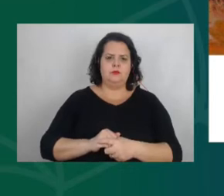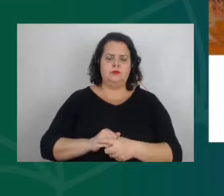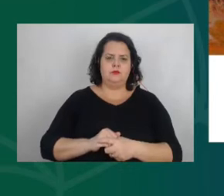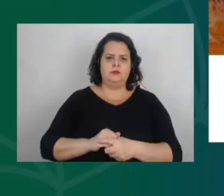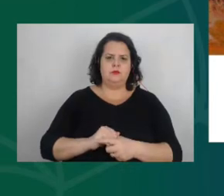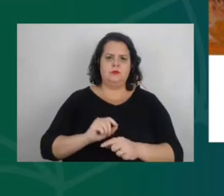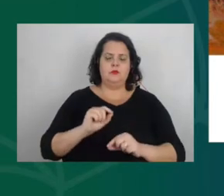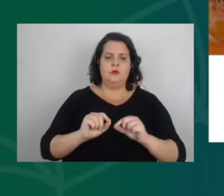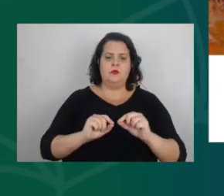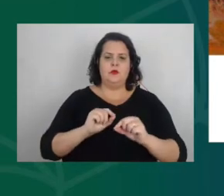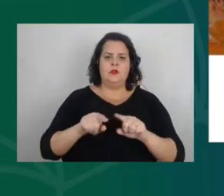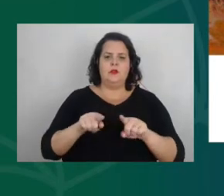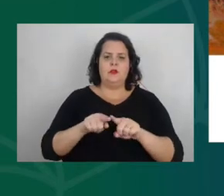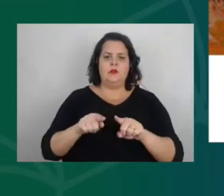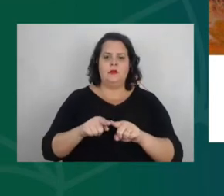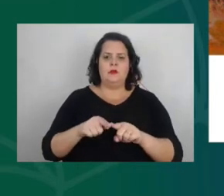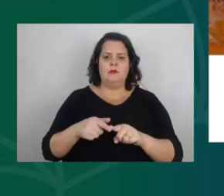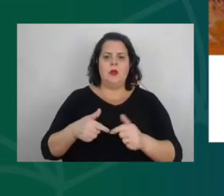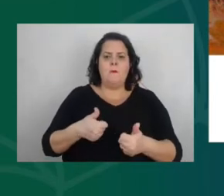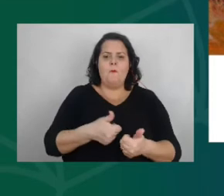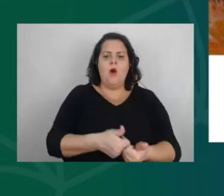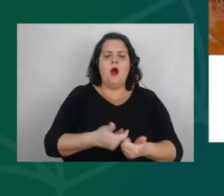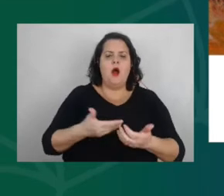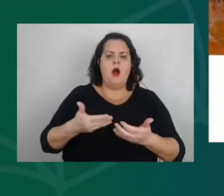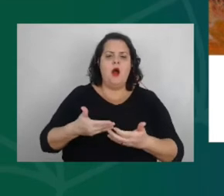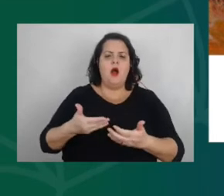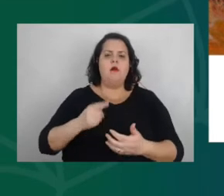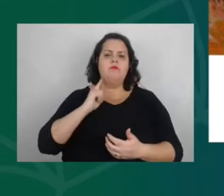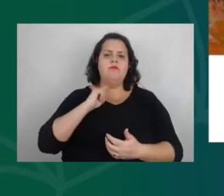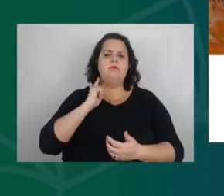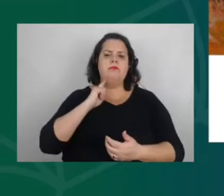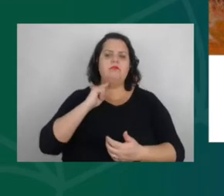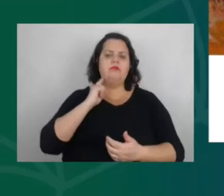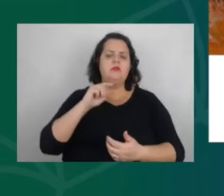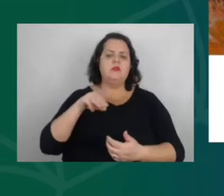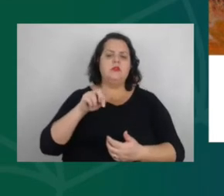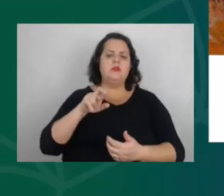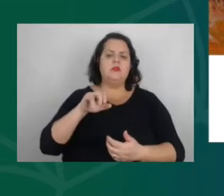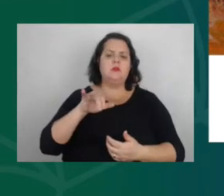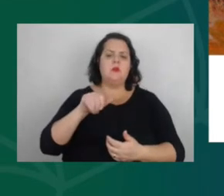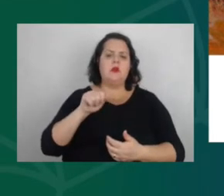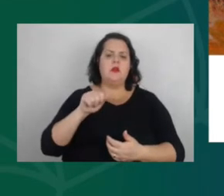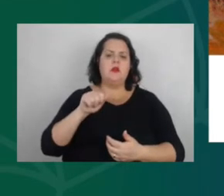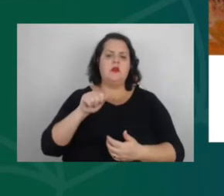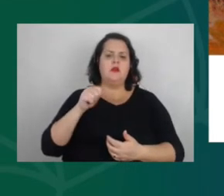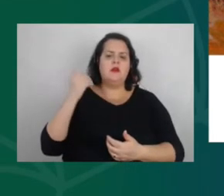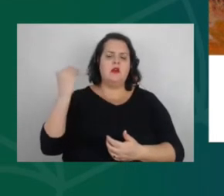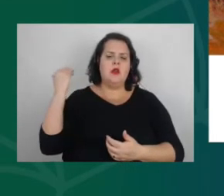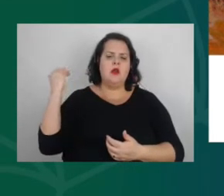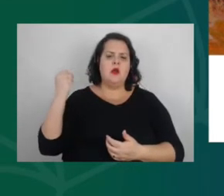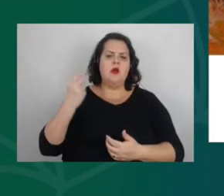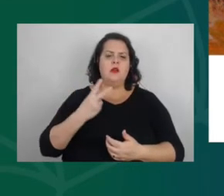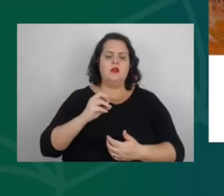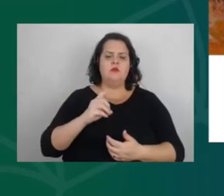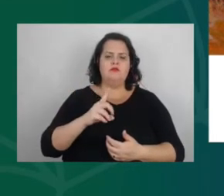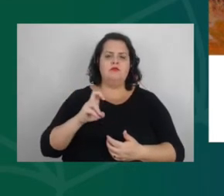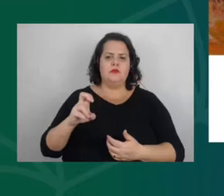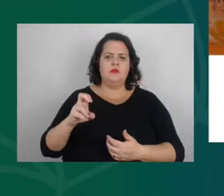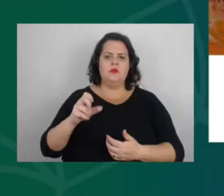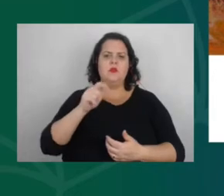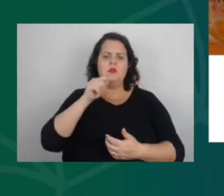recentemente, tivemos mais pesados em Mariana e Minas Gerais, com o derramamento da barragem.